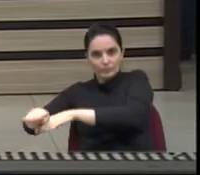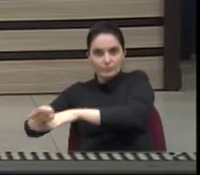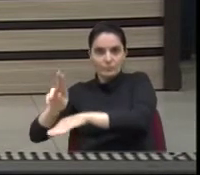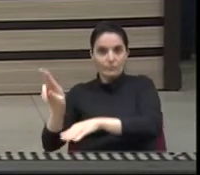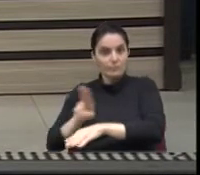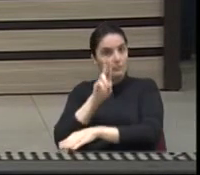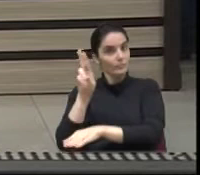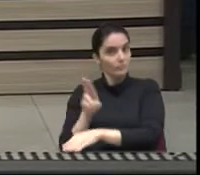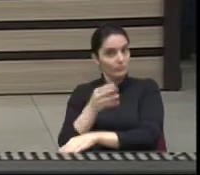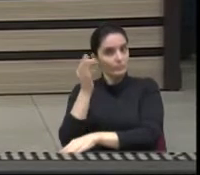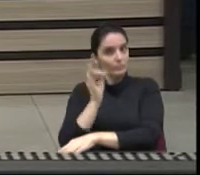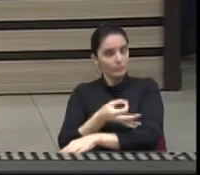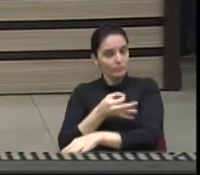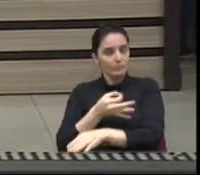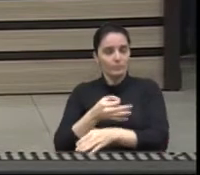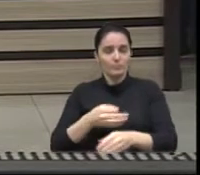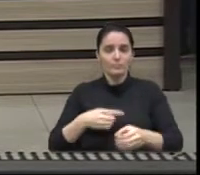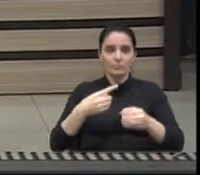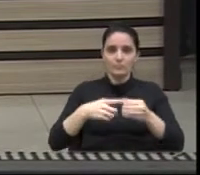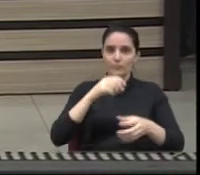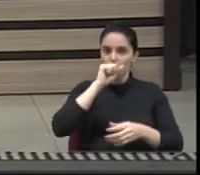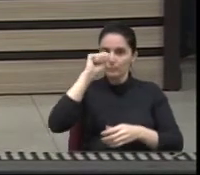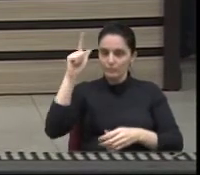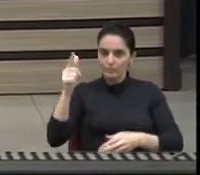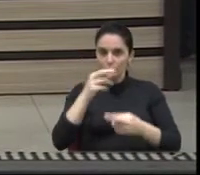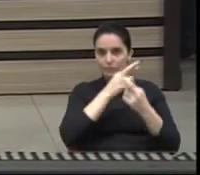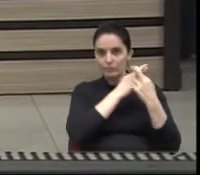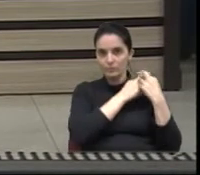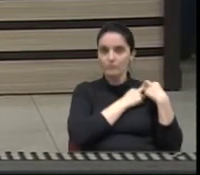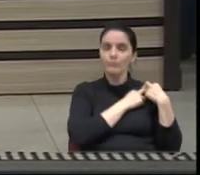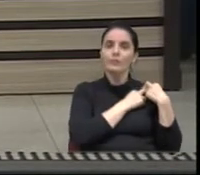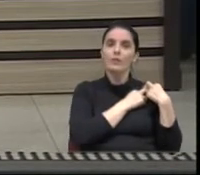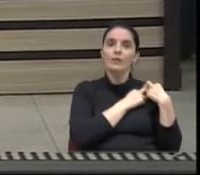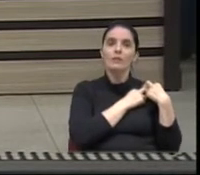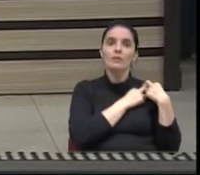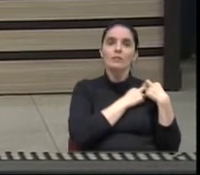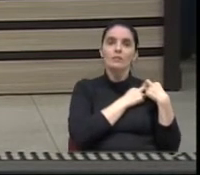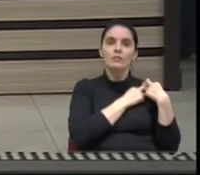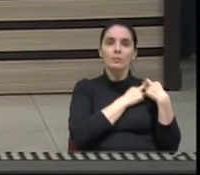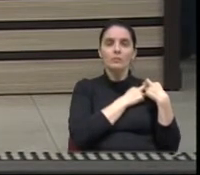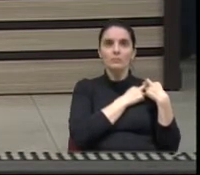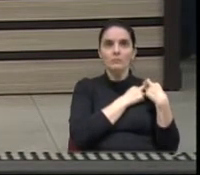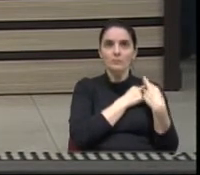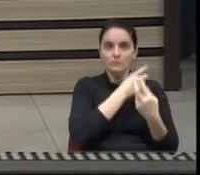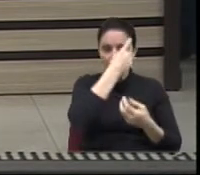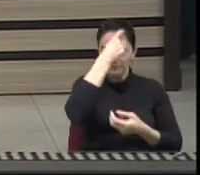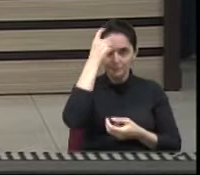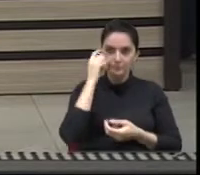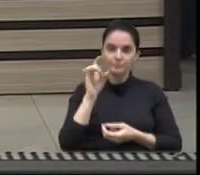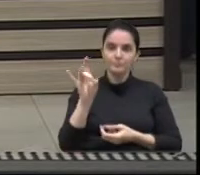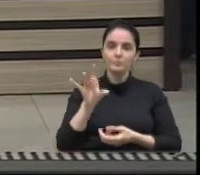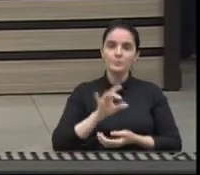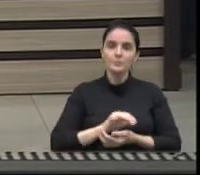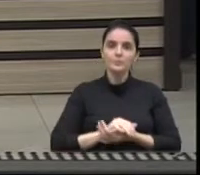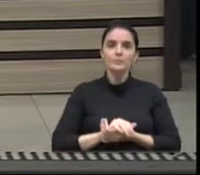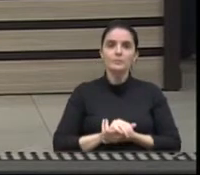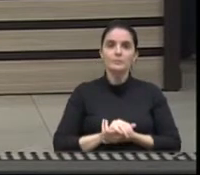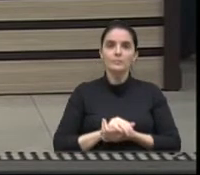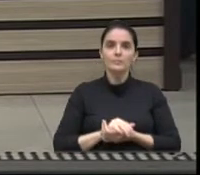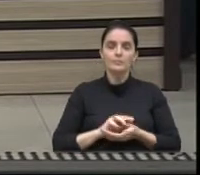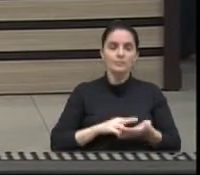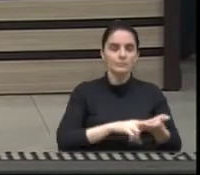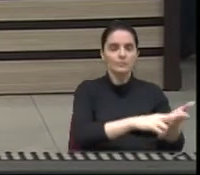uso coletivo no município de Limeira e dá outras providências. Vereador Wagner Barbosa. Encaminhe-se